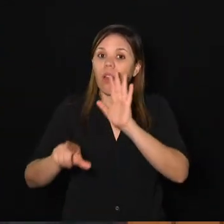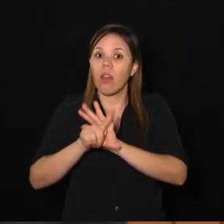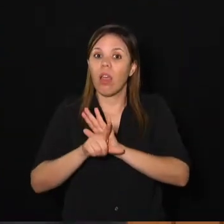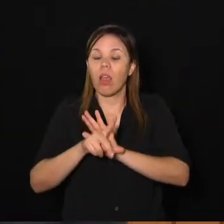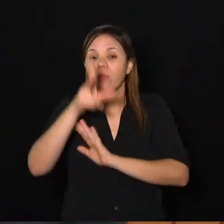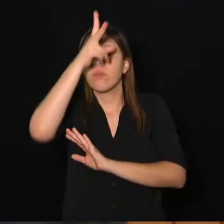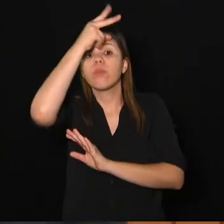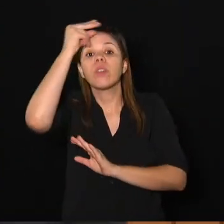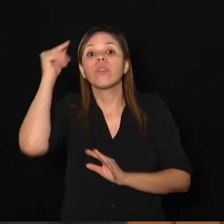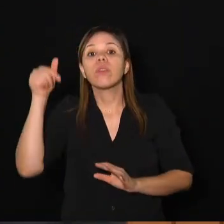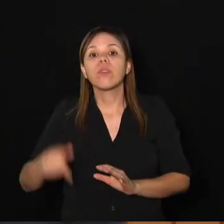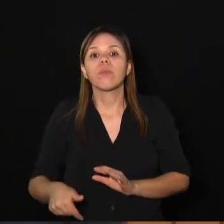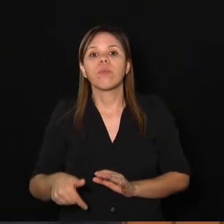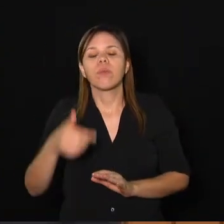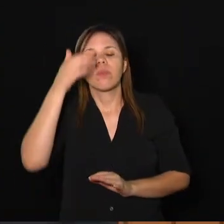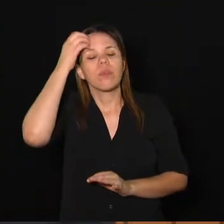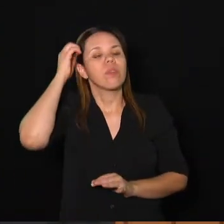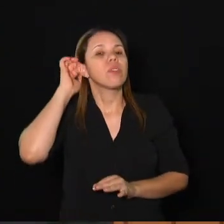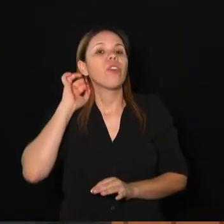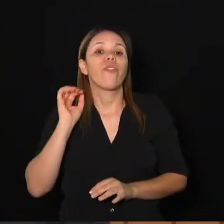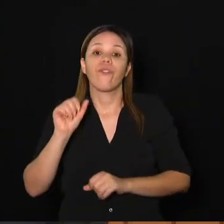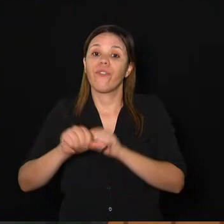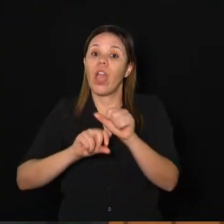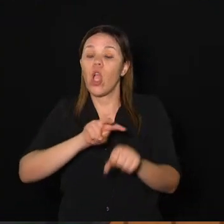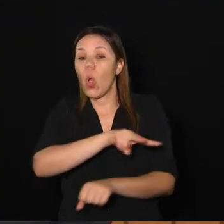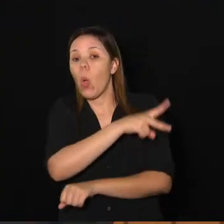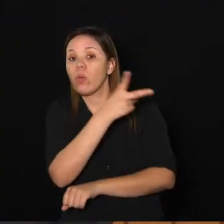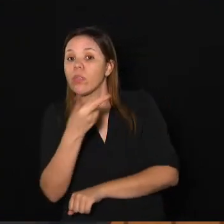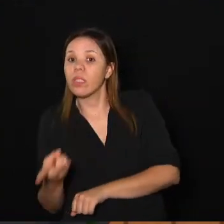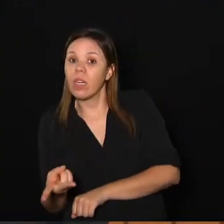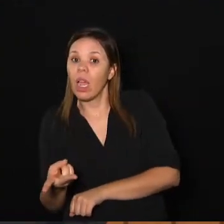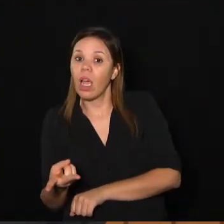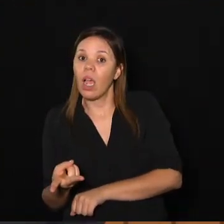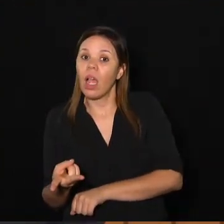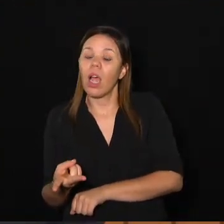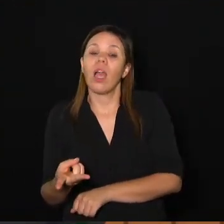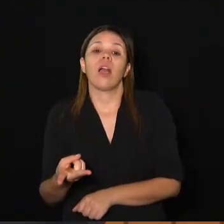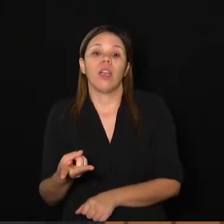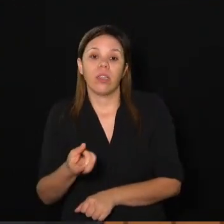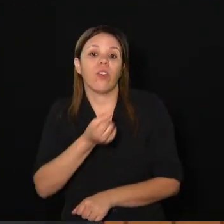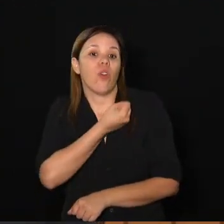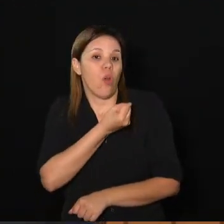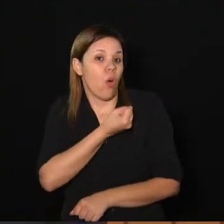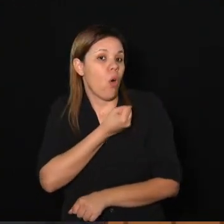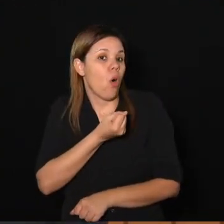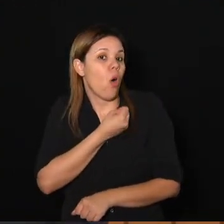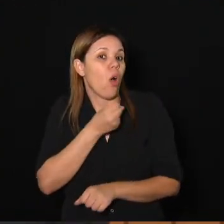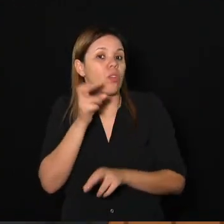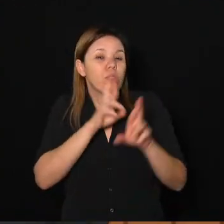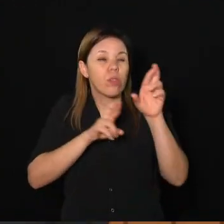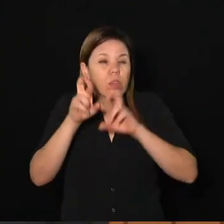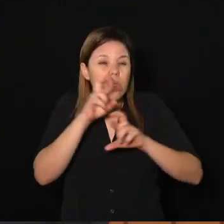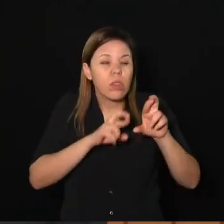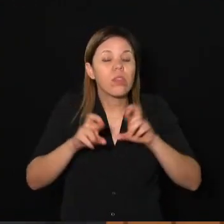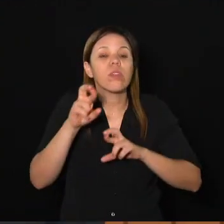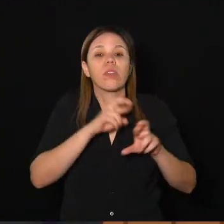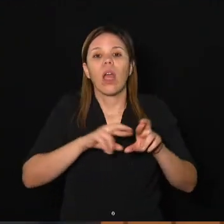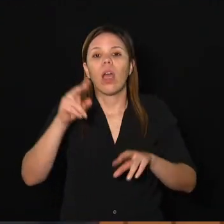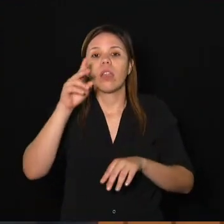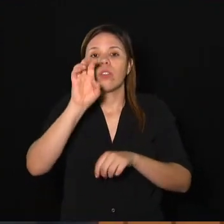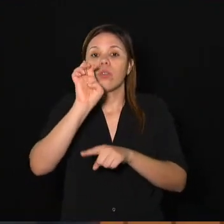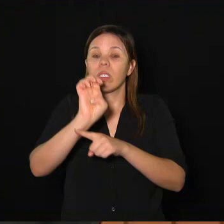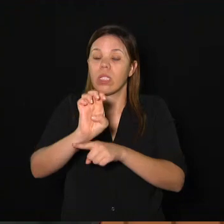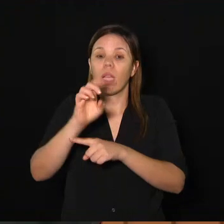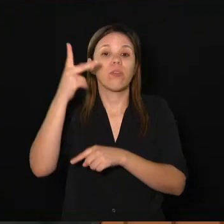vai contrário ao código sanitário do estado de São Paulo uma vez que o código sanitário do estado de São Paulo determina que são